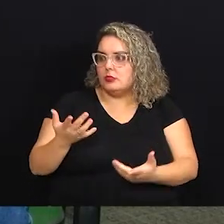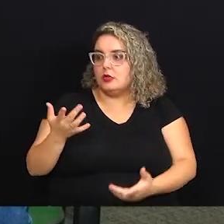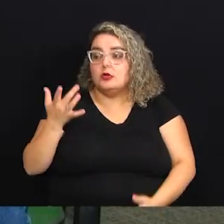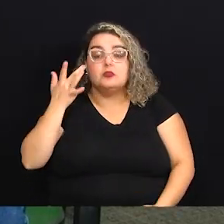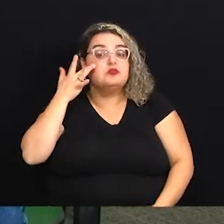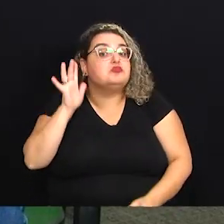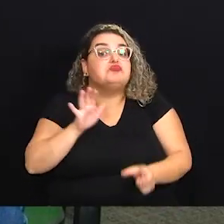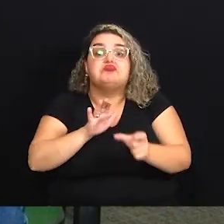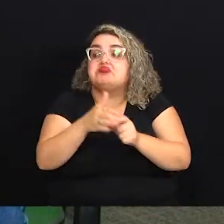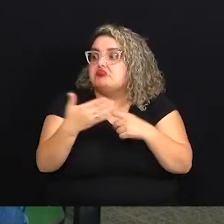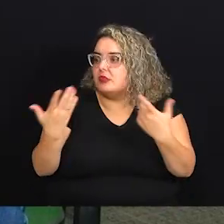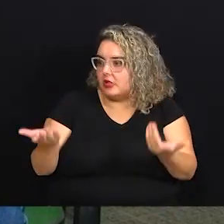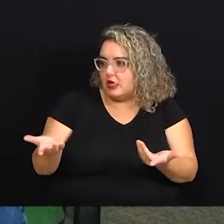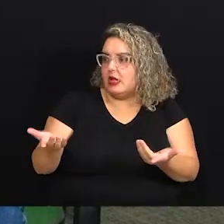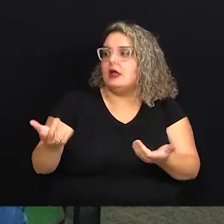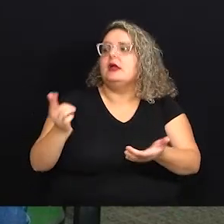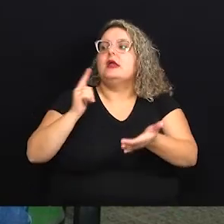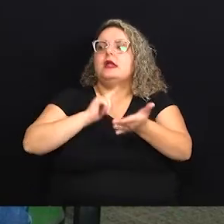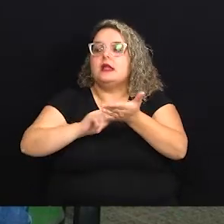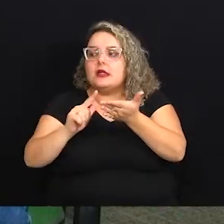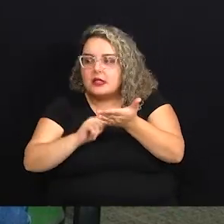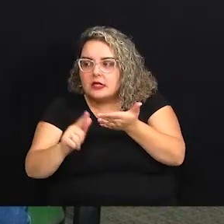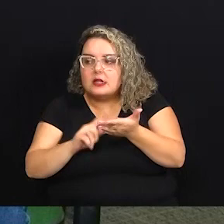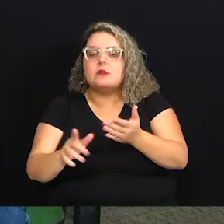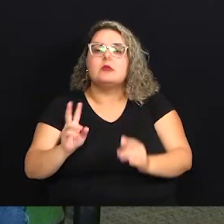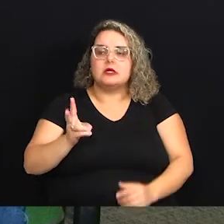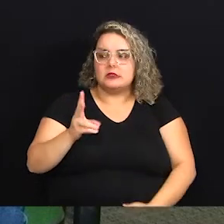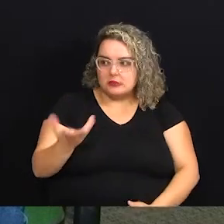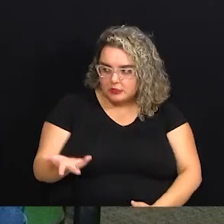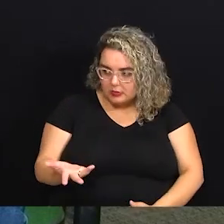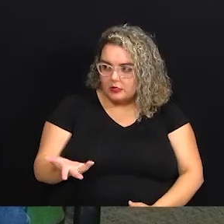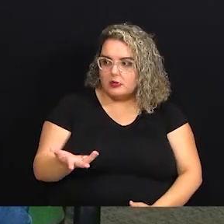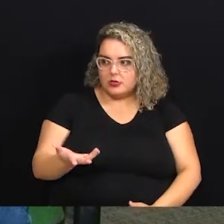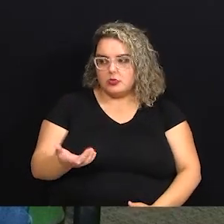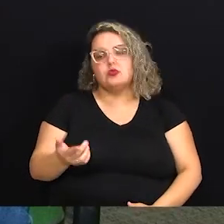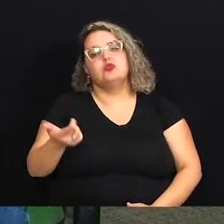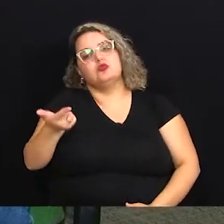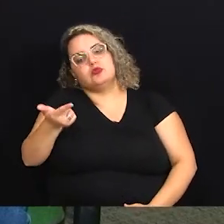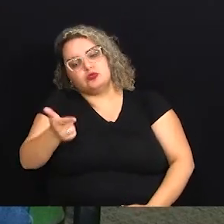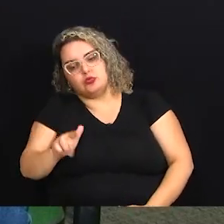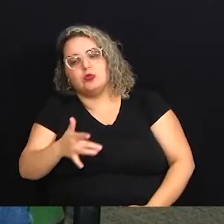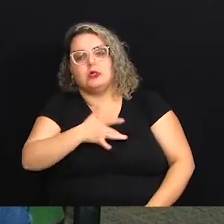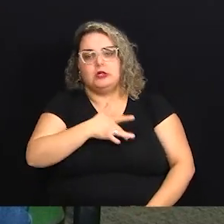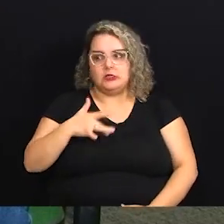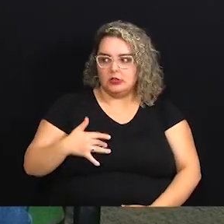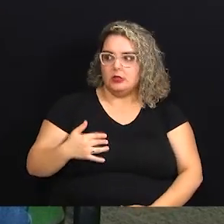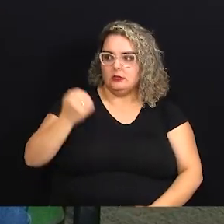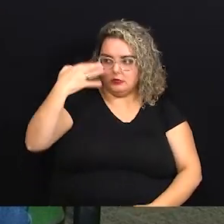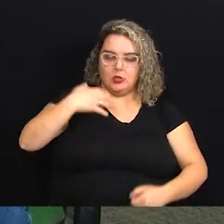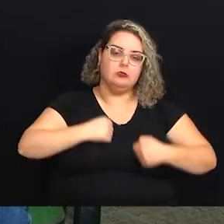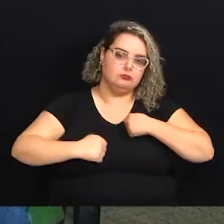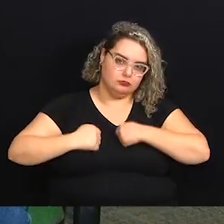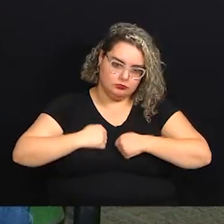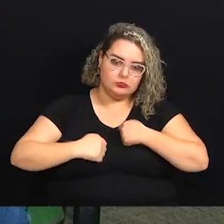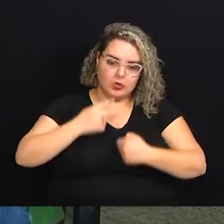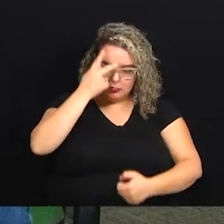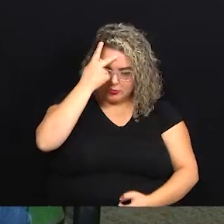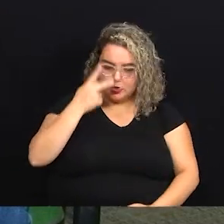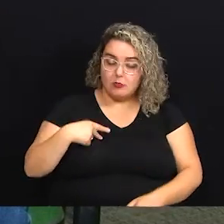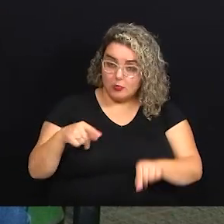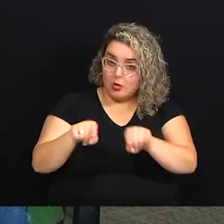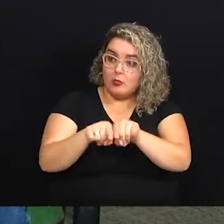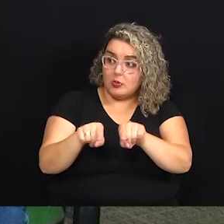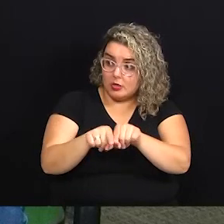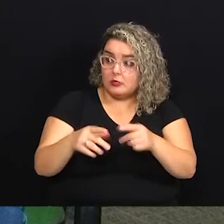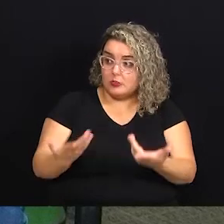daquele... Olha, não sei nem os termos, gente, pra falar. Tem que limpar, manter limpinho, que é uma questão, mais uma vez, de saúde da própria pessoa que está tomando o